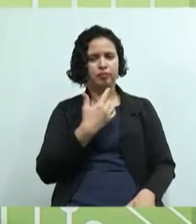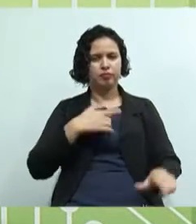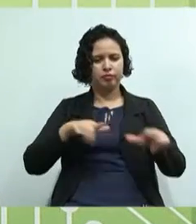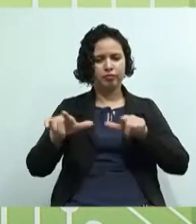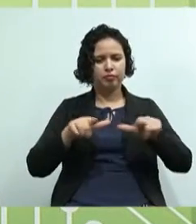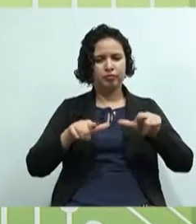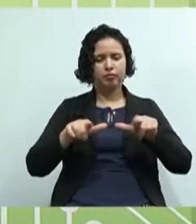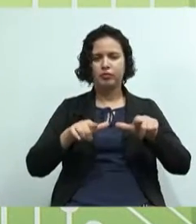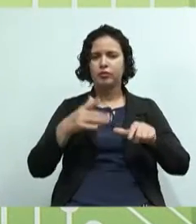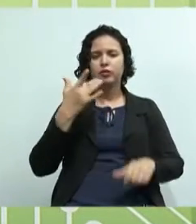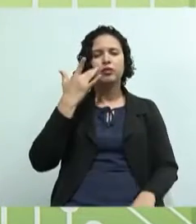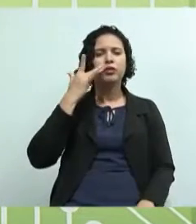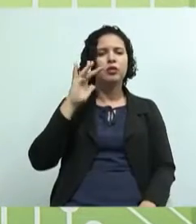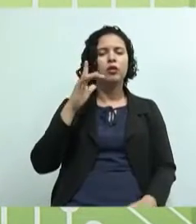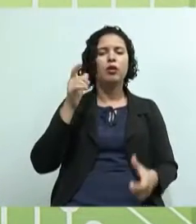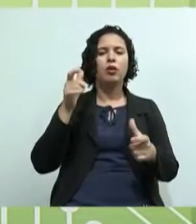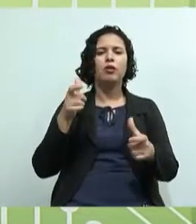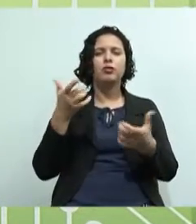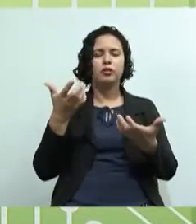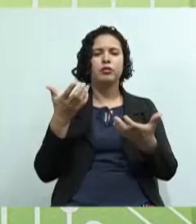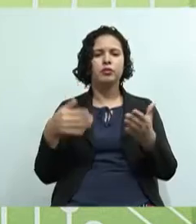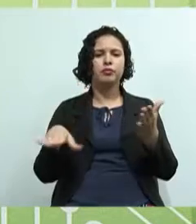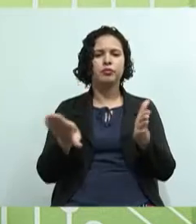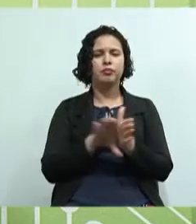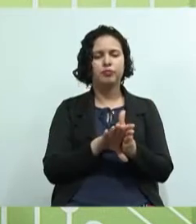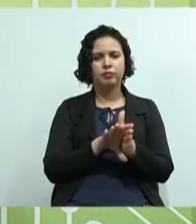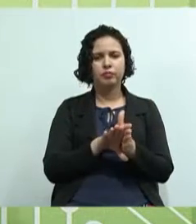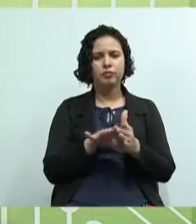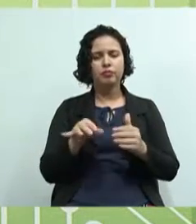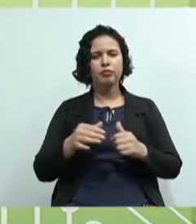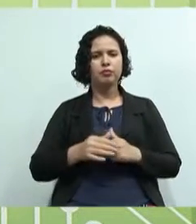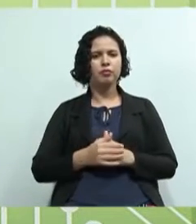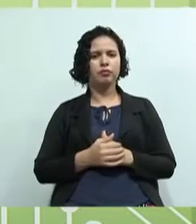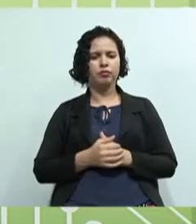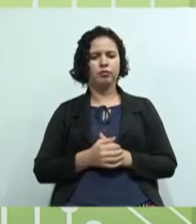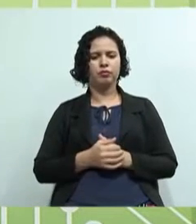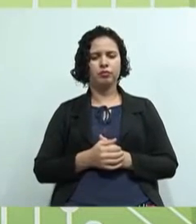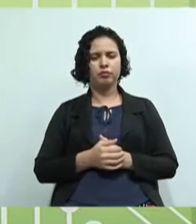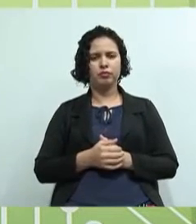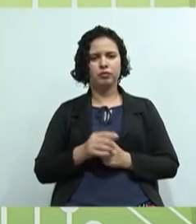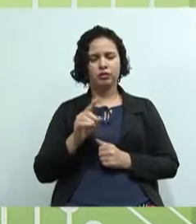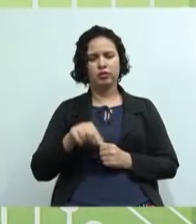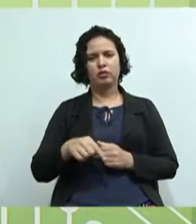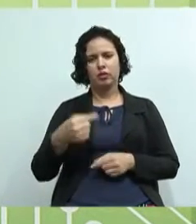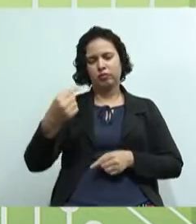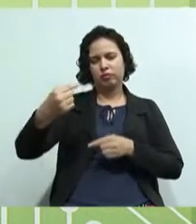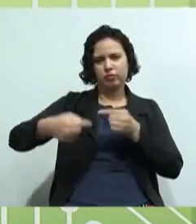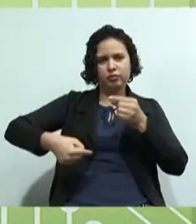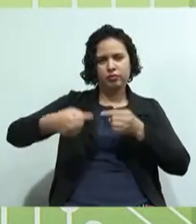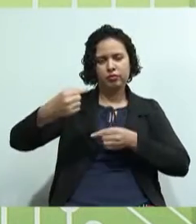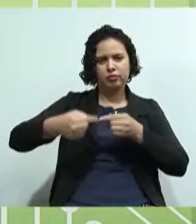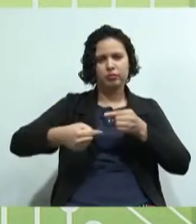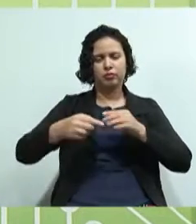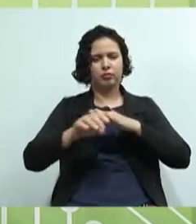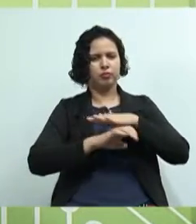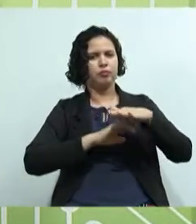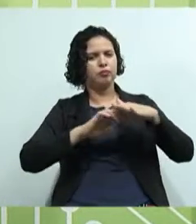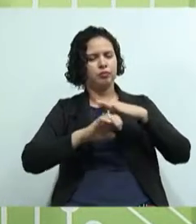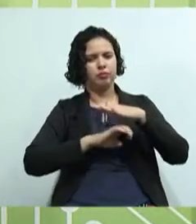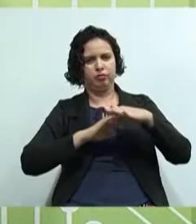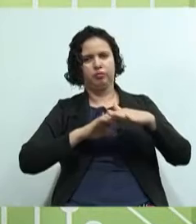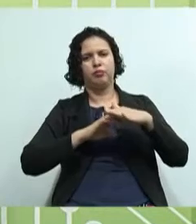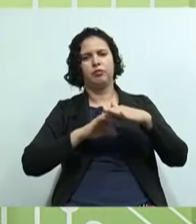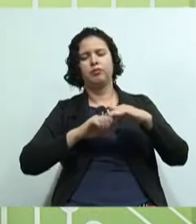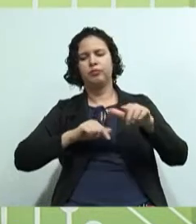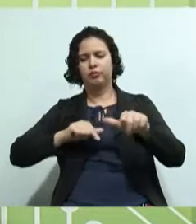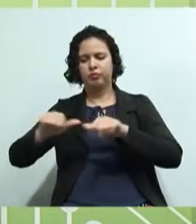funcionários, nem sabem onde se quer chegar. Tá? Ou seja, isso vai trazer o quê? Um conflito entre a organização e os servidores, ou entre o